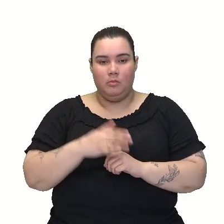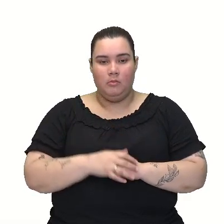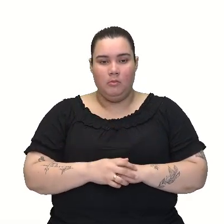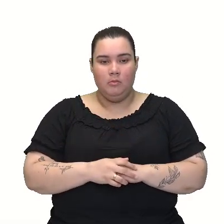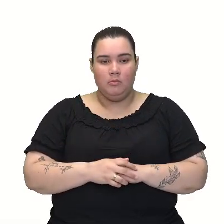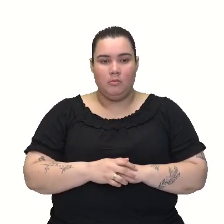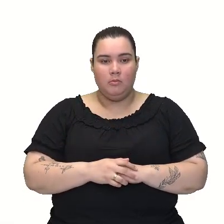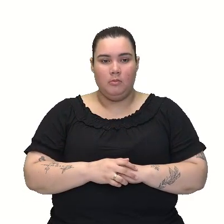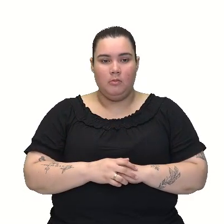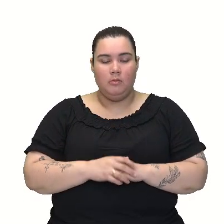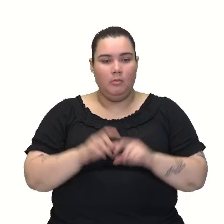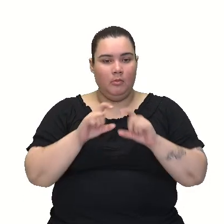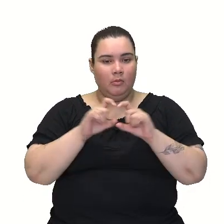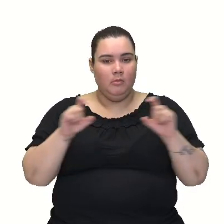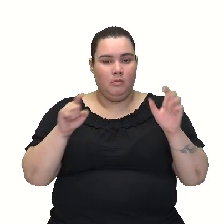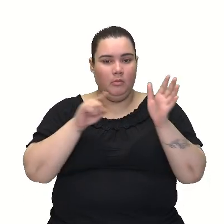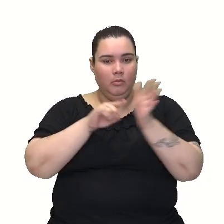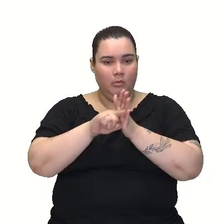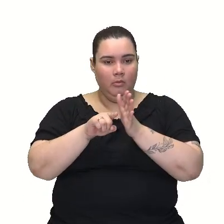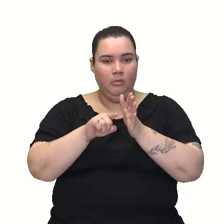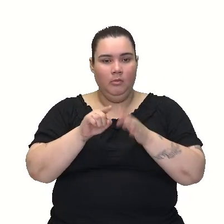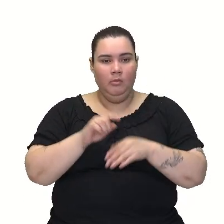aqui na questão.